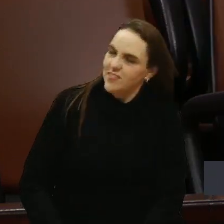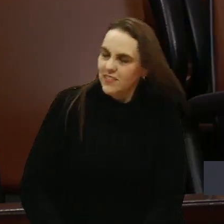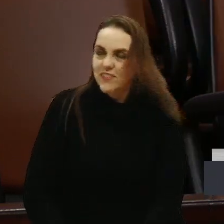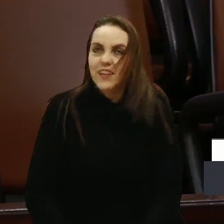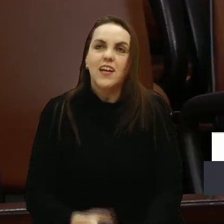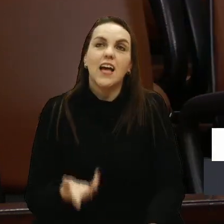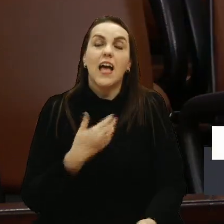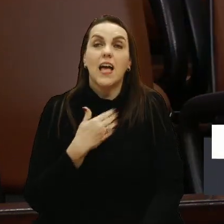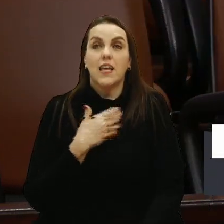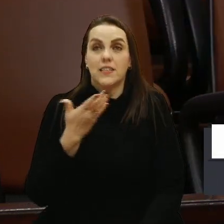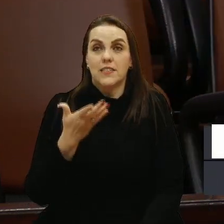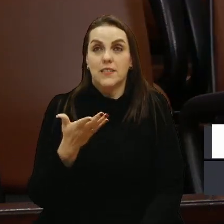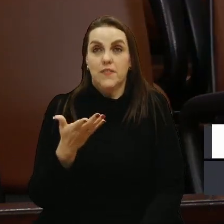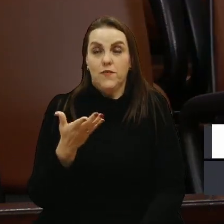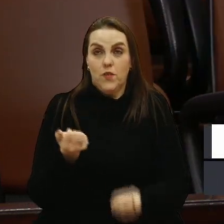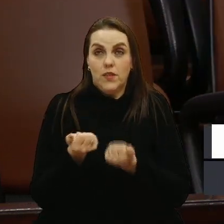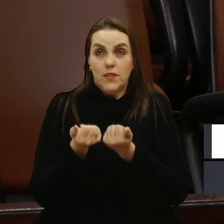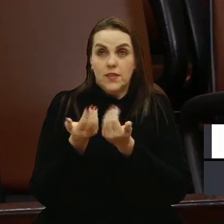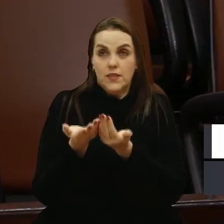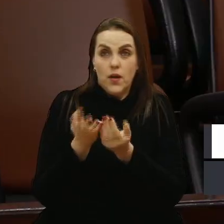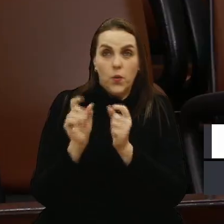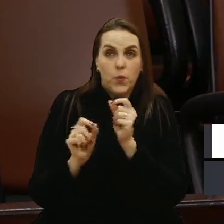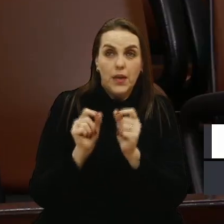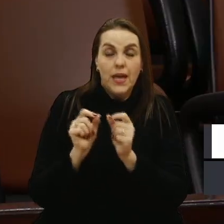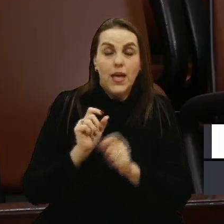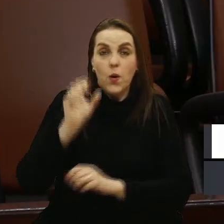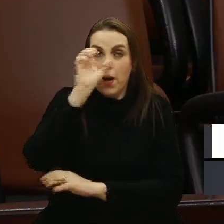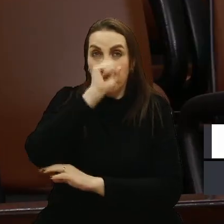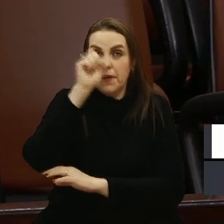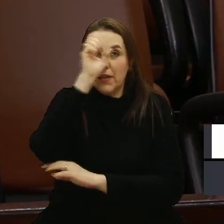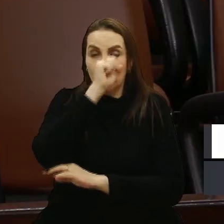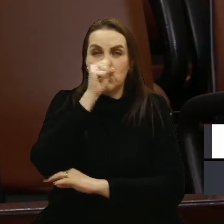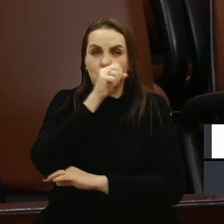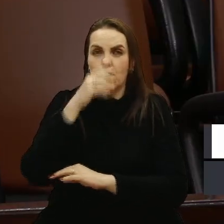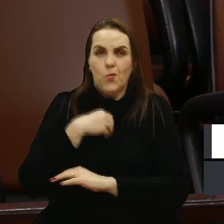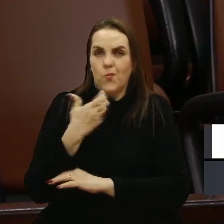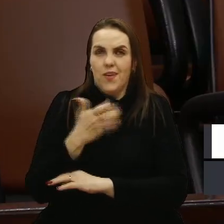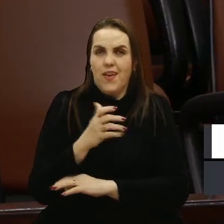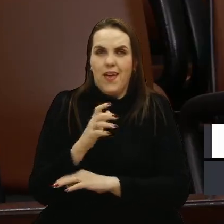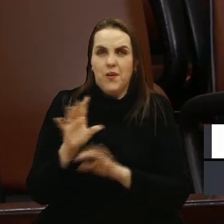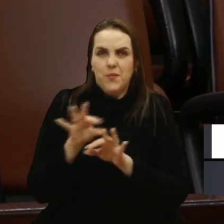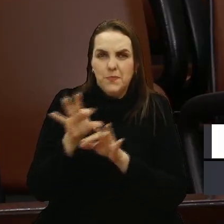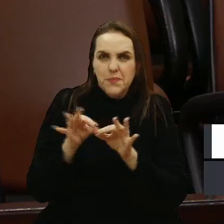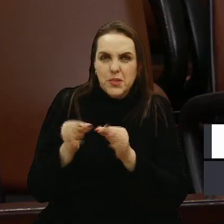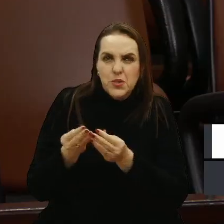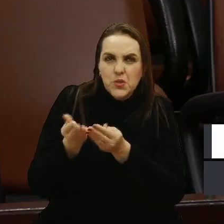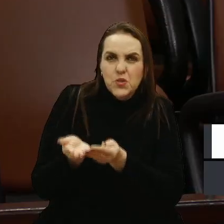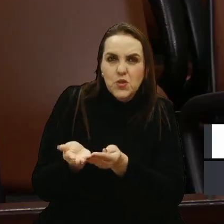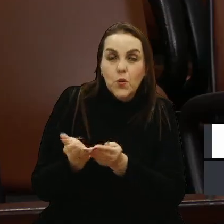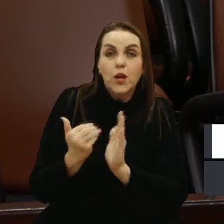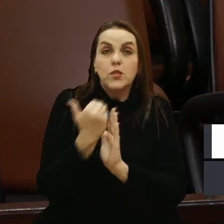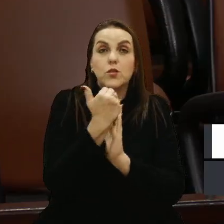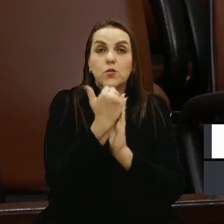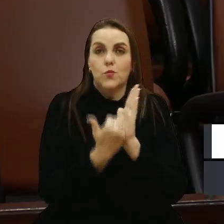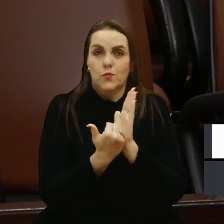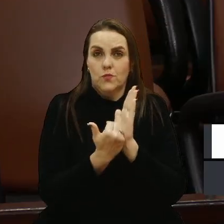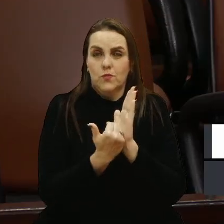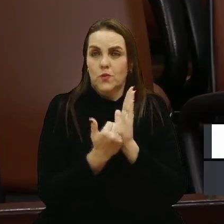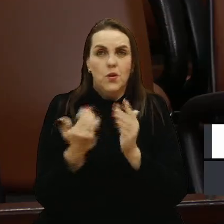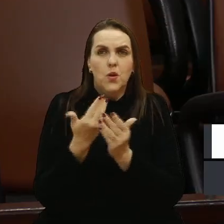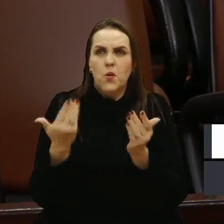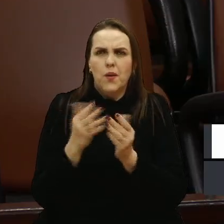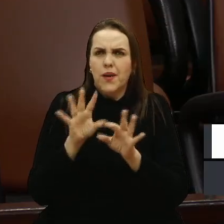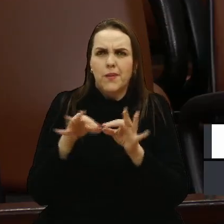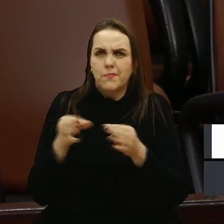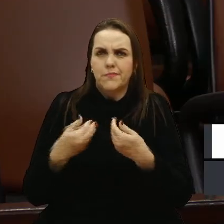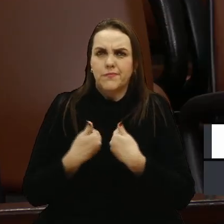um brinde. Mas eu aprendi que eu não quero brinde. Eu quero desconto. Não quero brinde